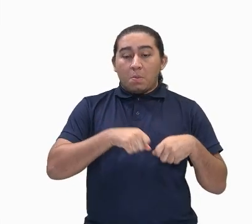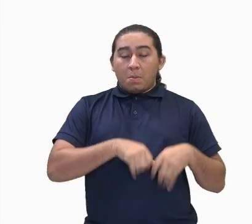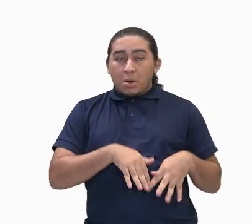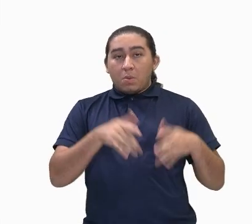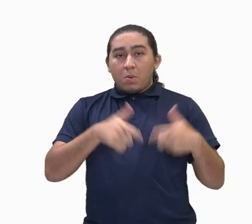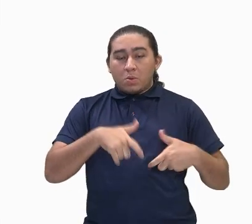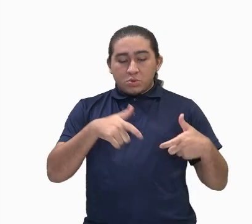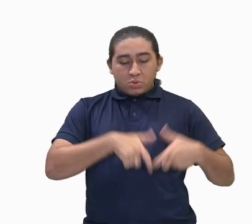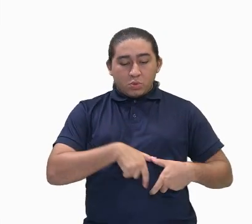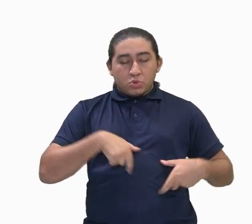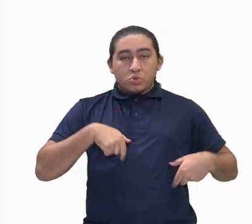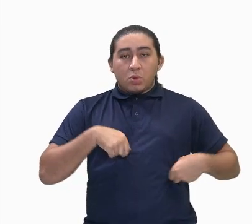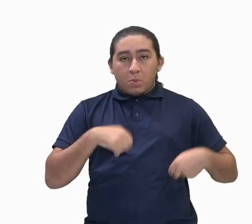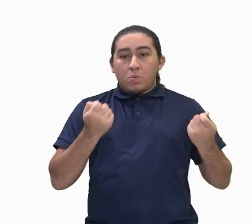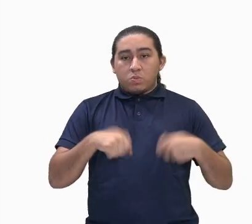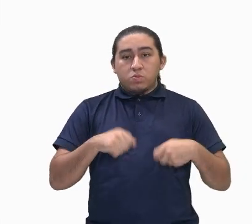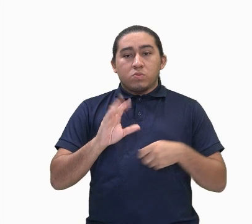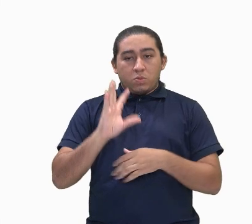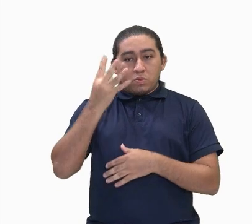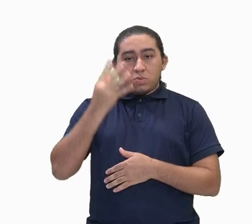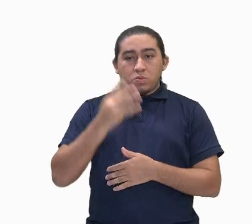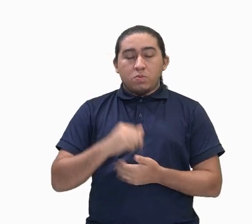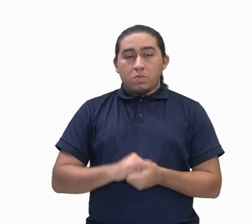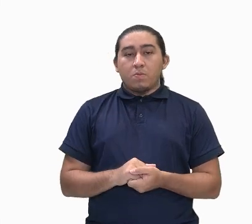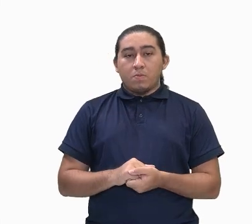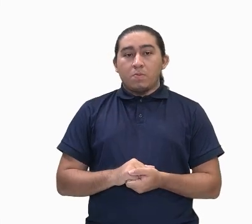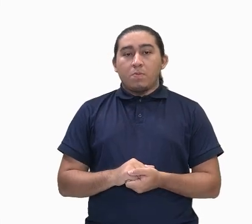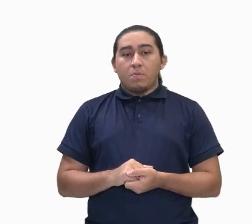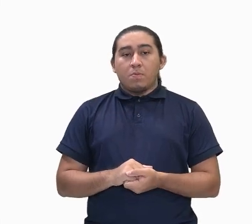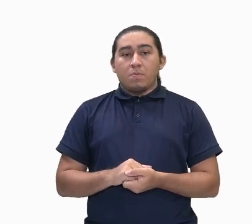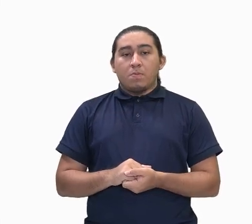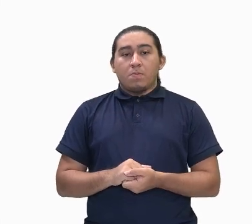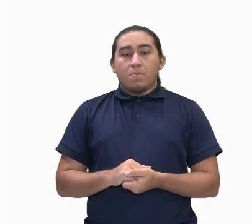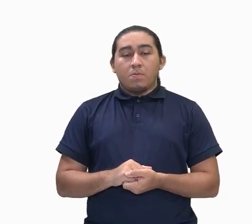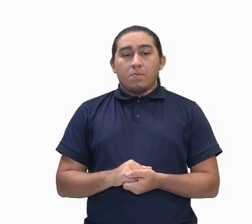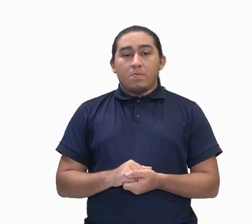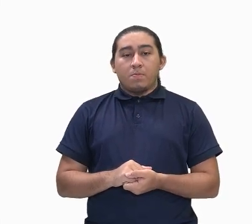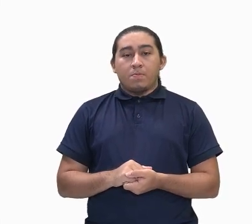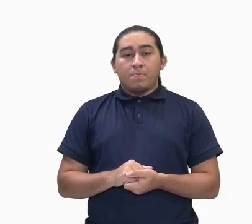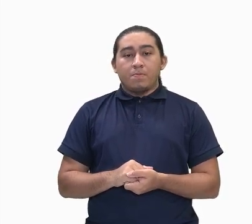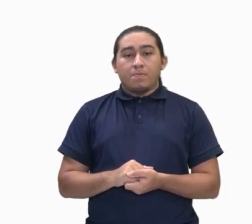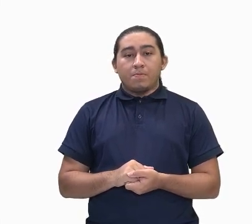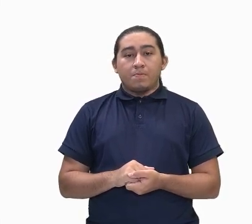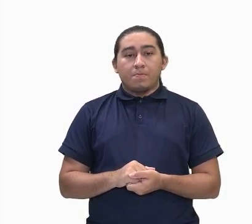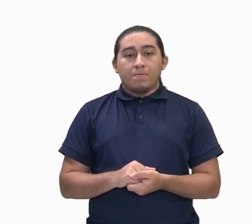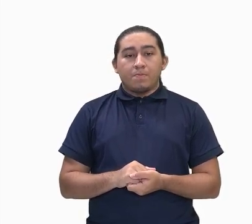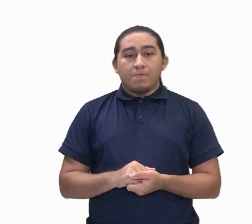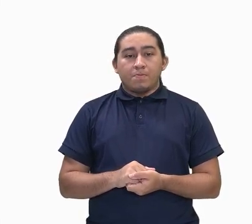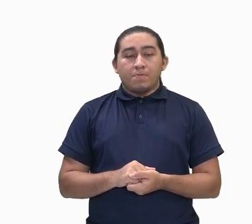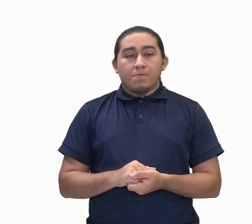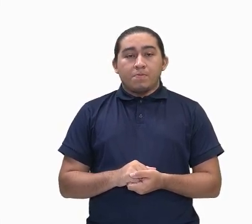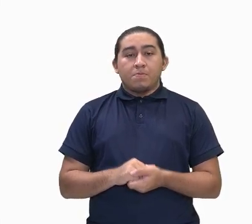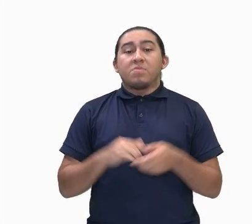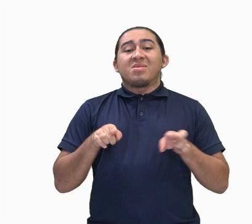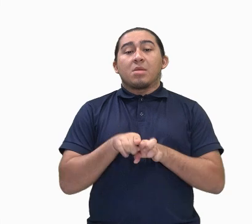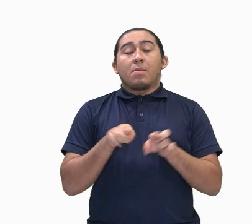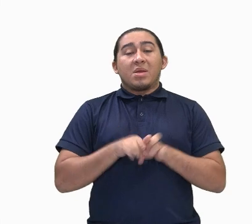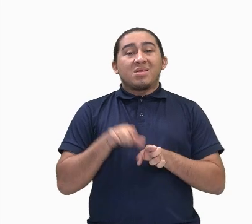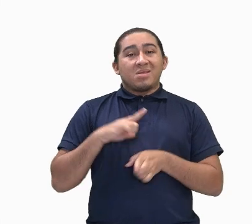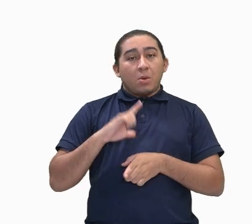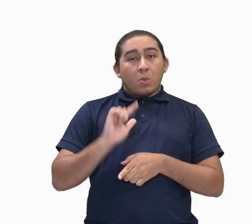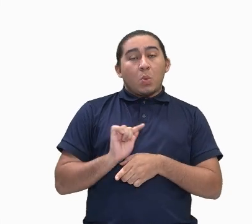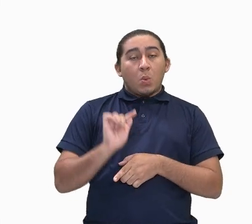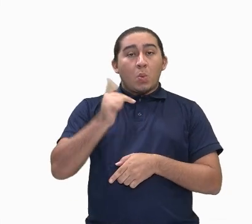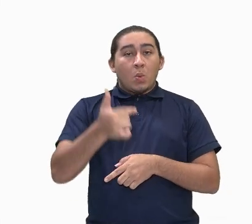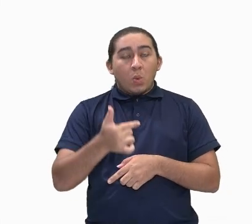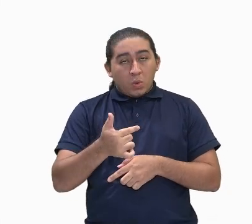Lá, justamente no estômago, o tecido epitelial vai ter essa função. Além de secreção, em uma outra região, ali, um outro